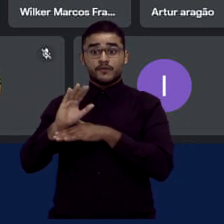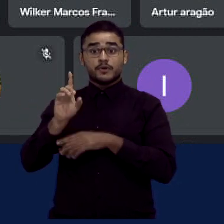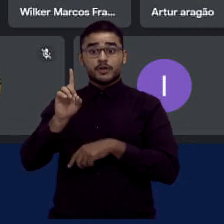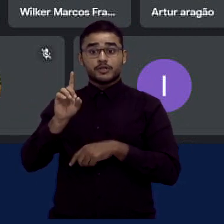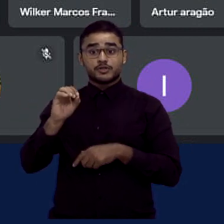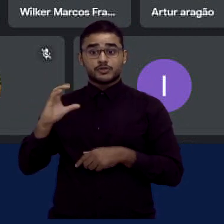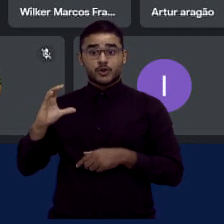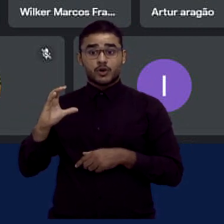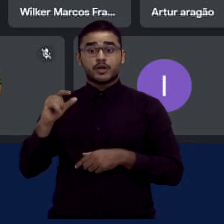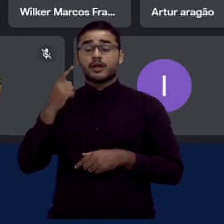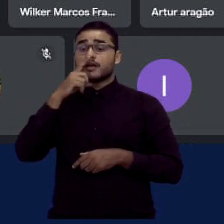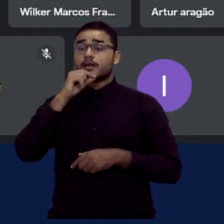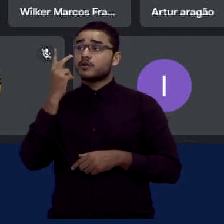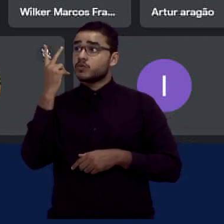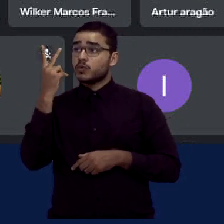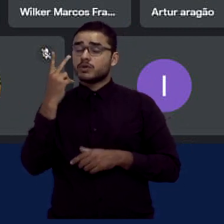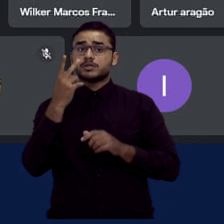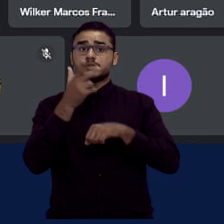Vamos lá.